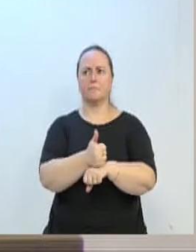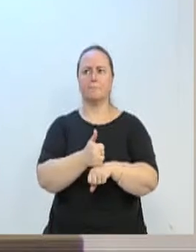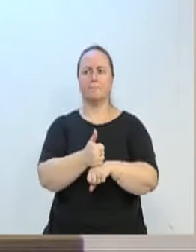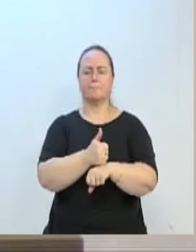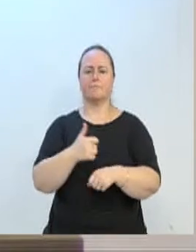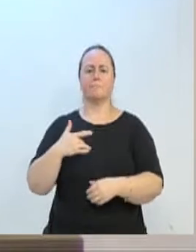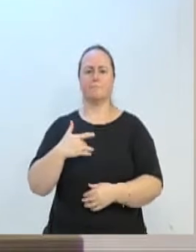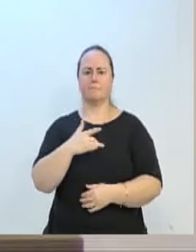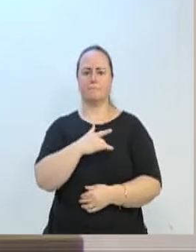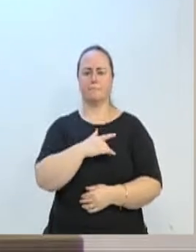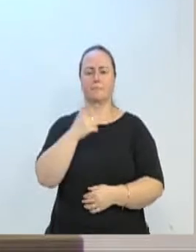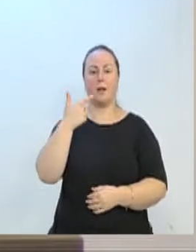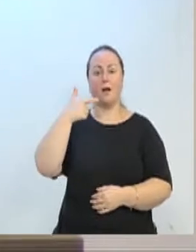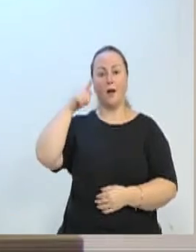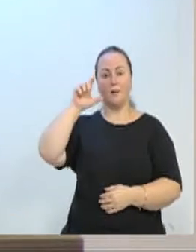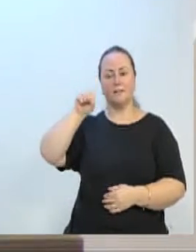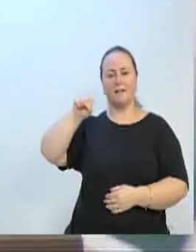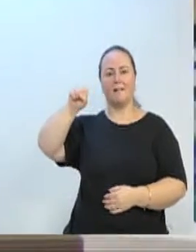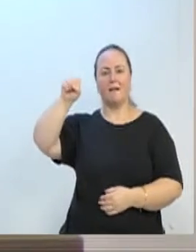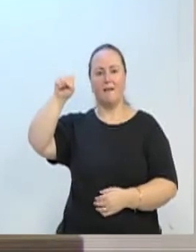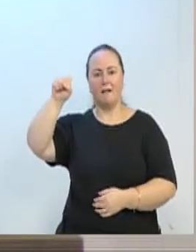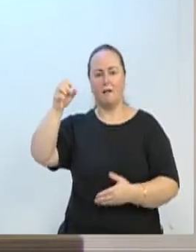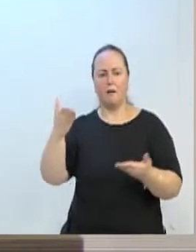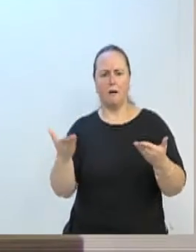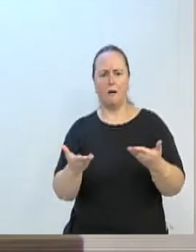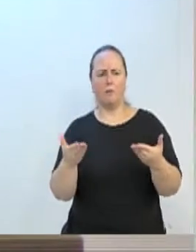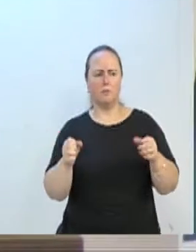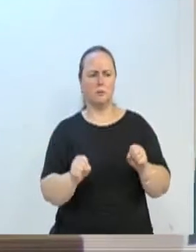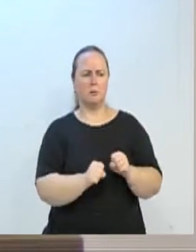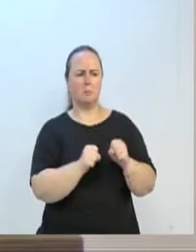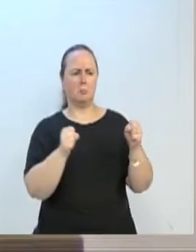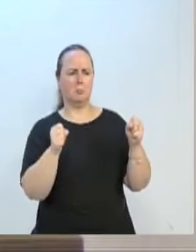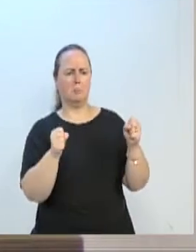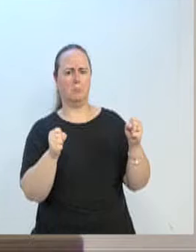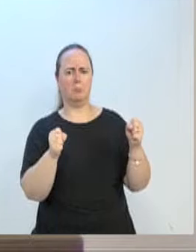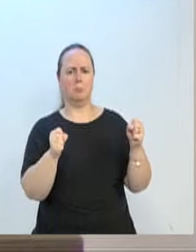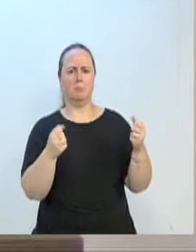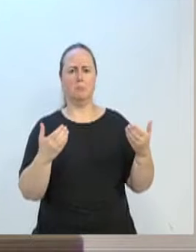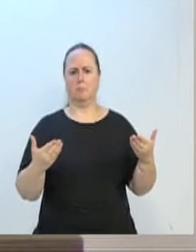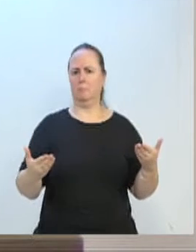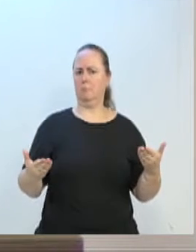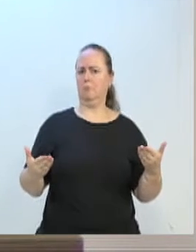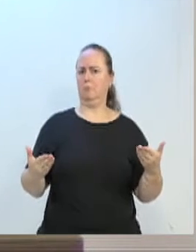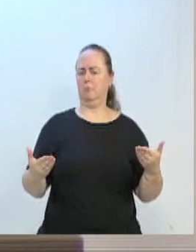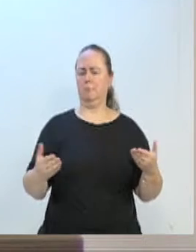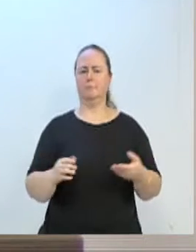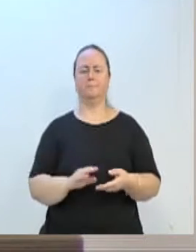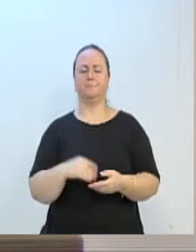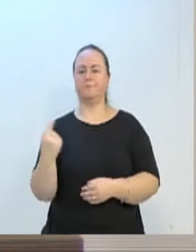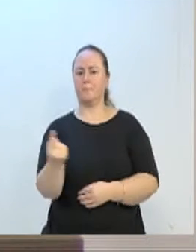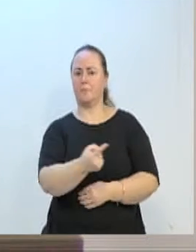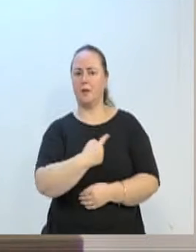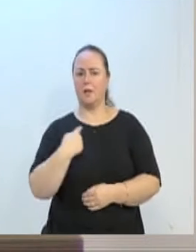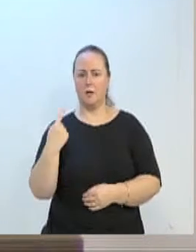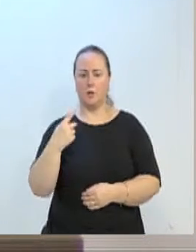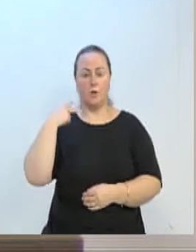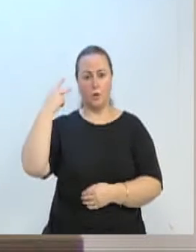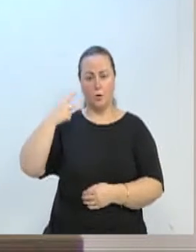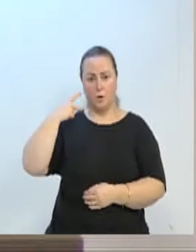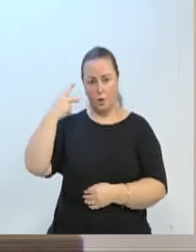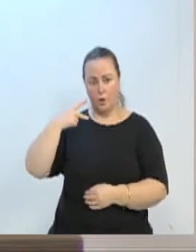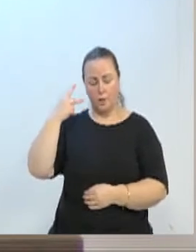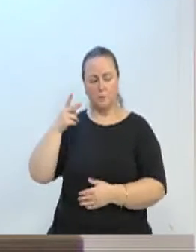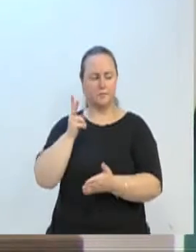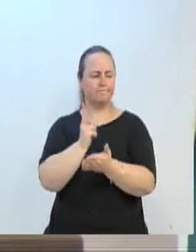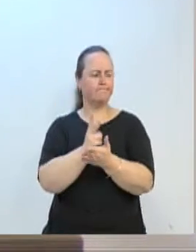heróis, hoje nosso piso salarial vai quebrar o país. Todos sabem que nós, como vereadores, eu como vereador nesta casa, sempre estive